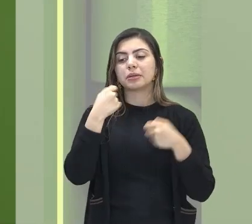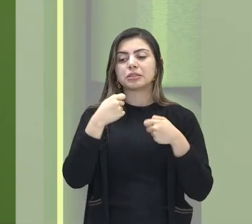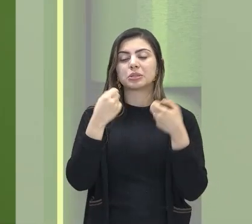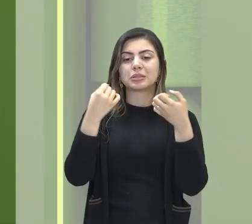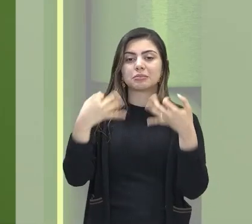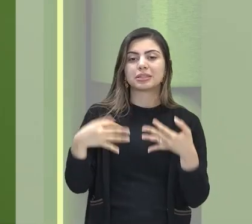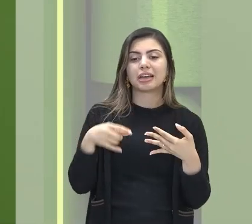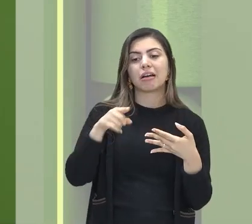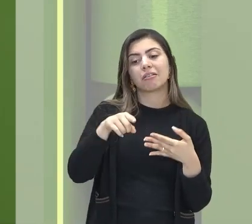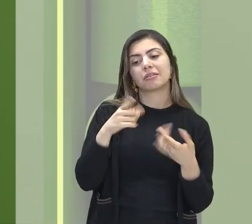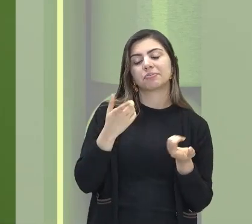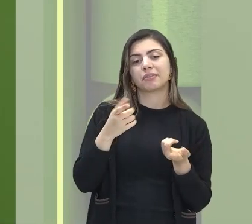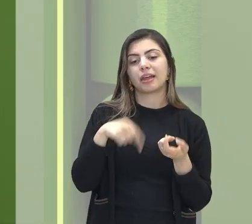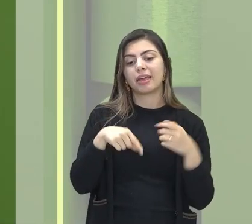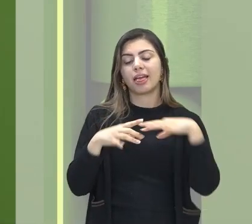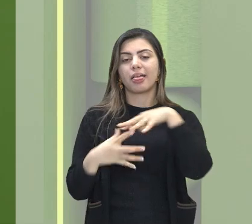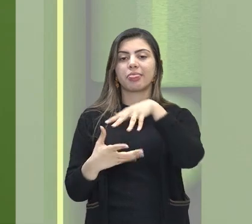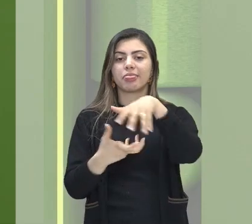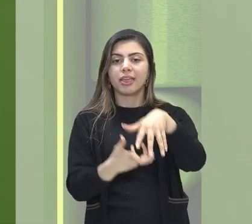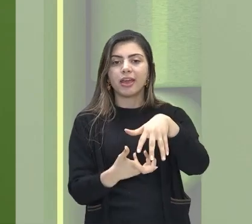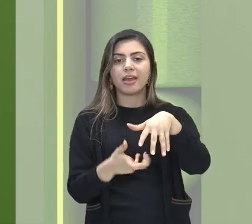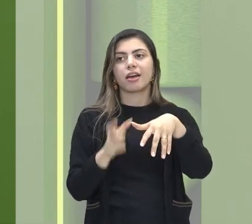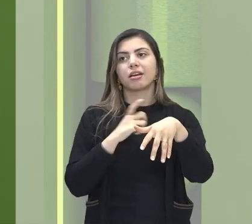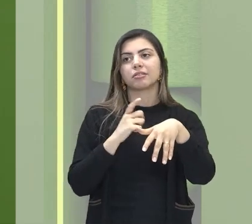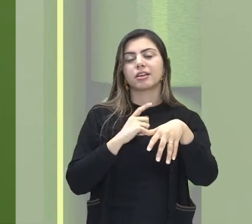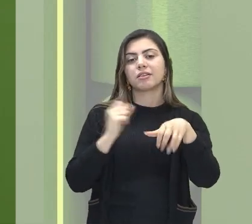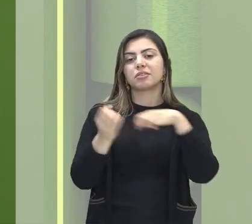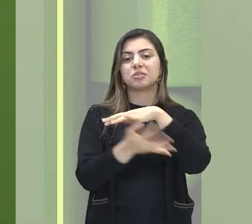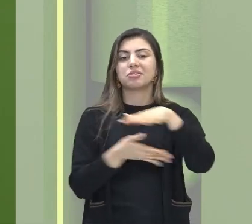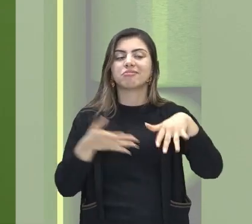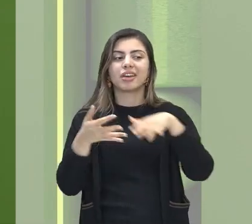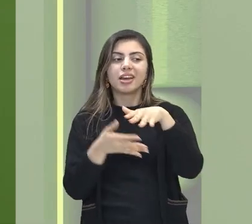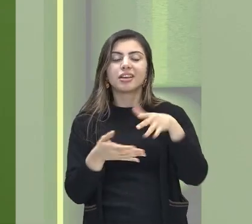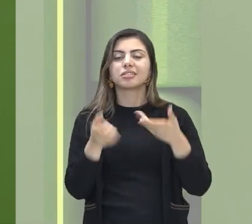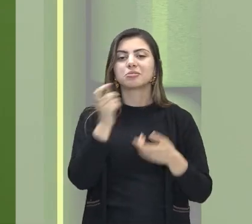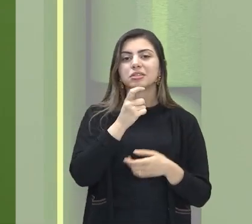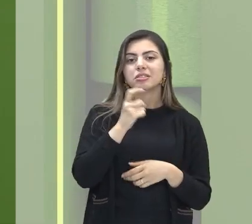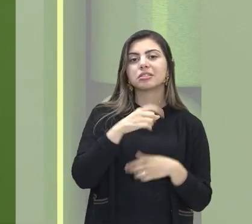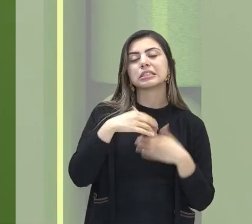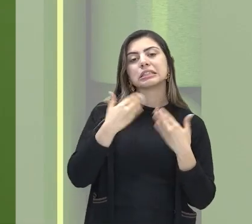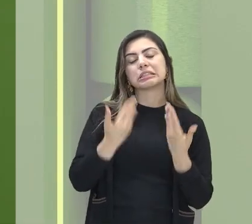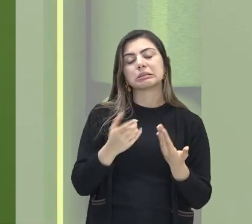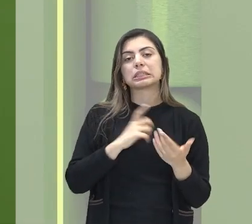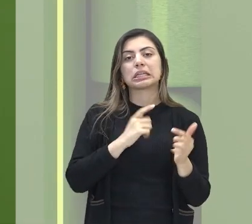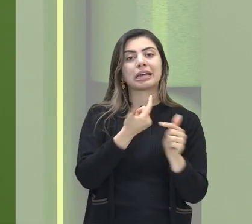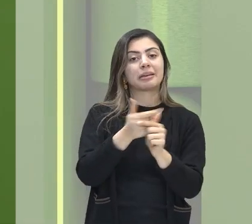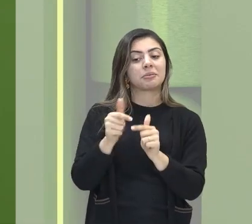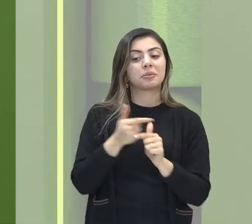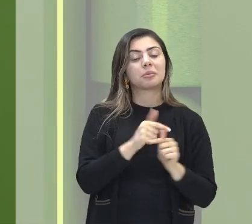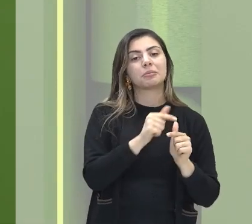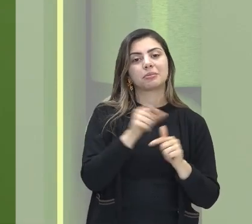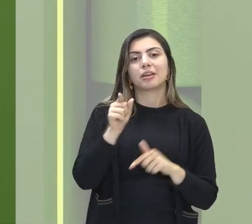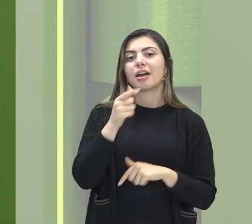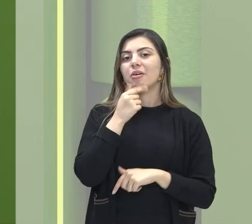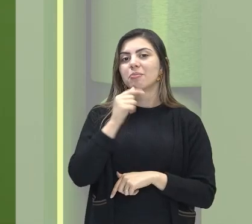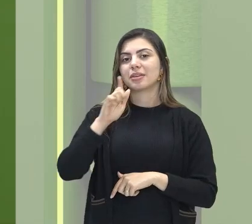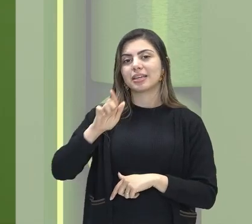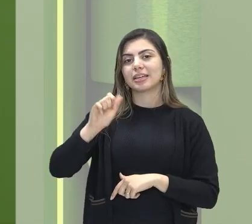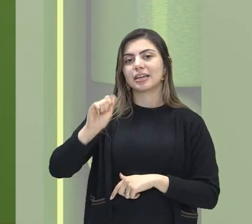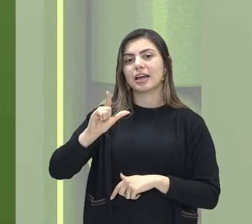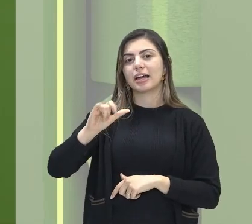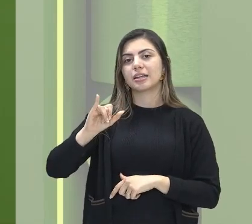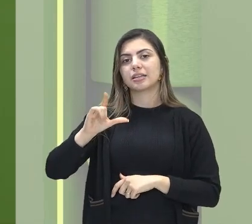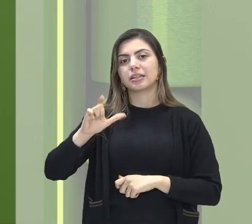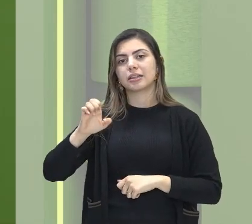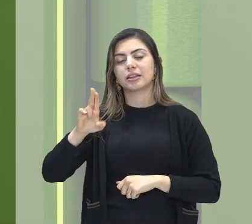que a Terra não era o centro do universo. Isso causou muitos problemas para Galileu, porque ele